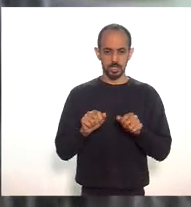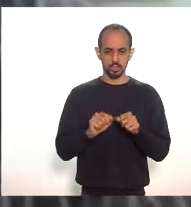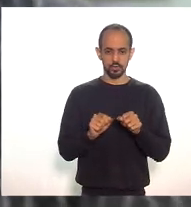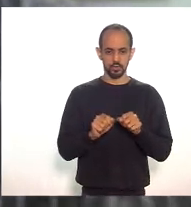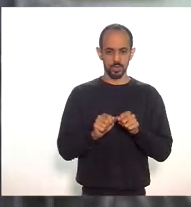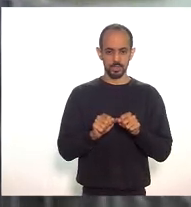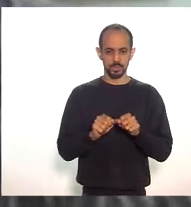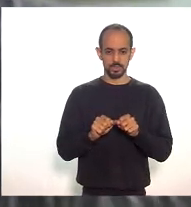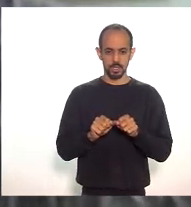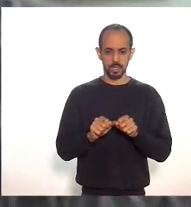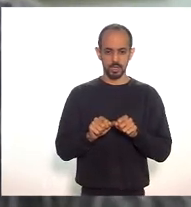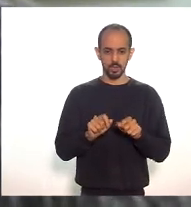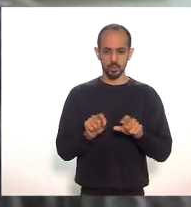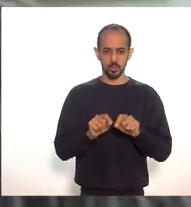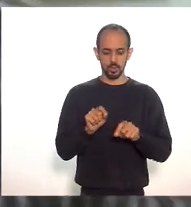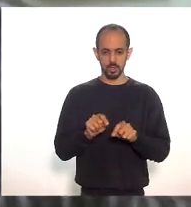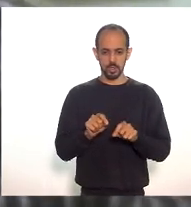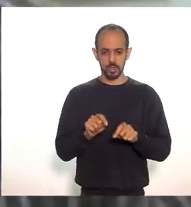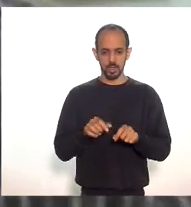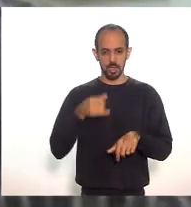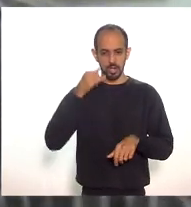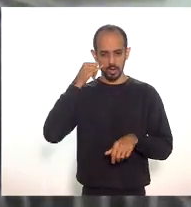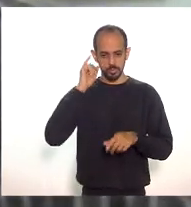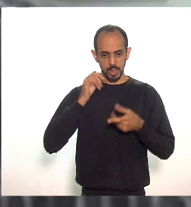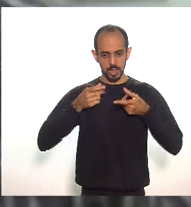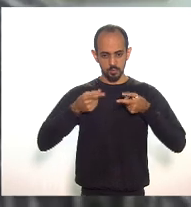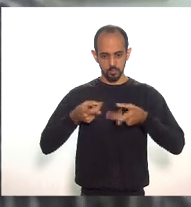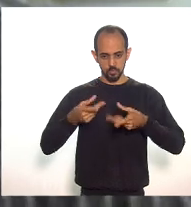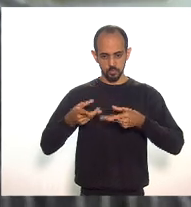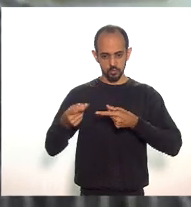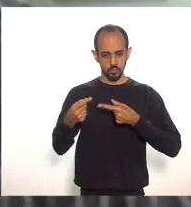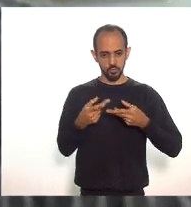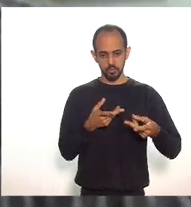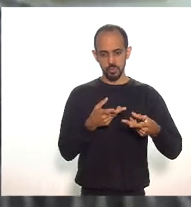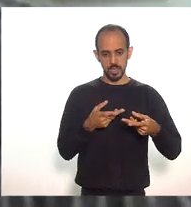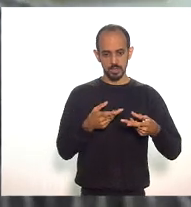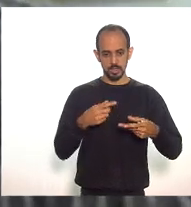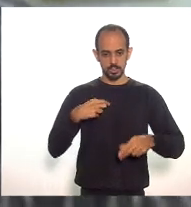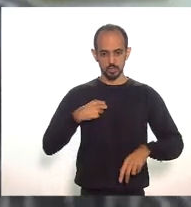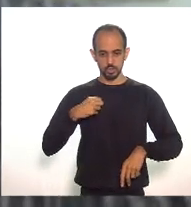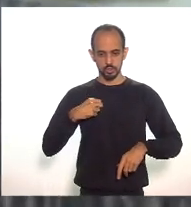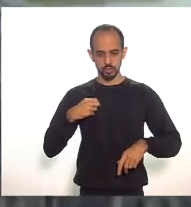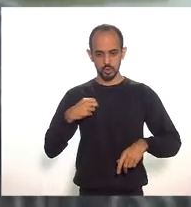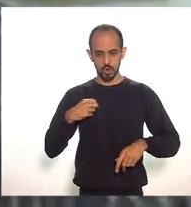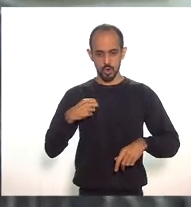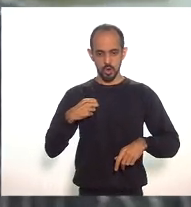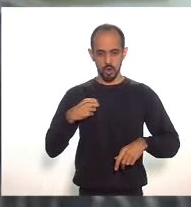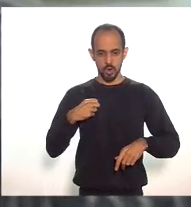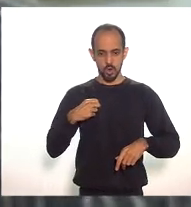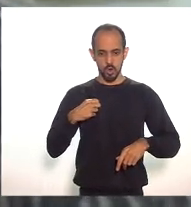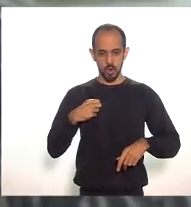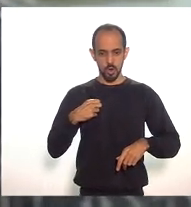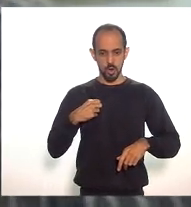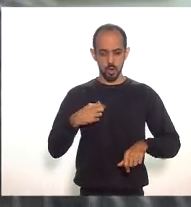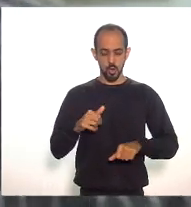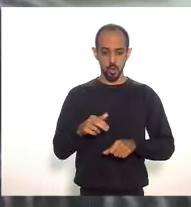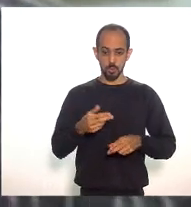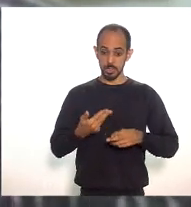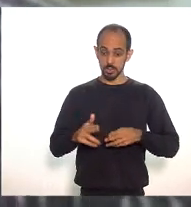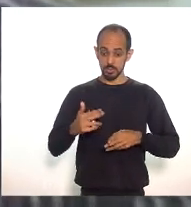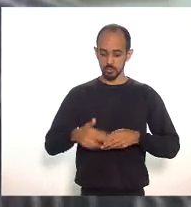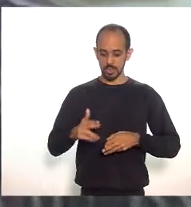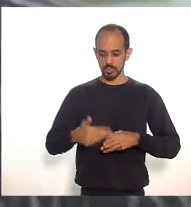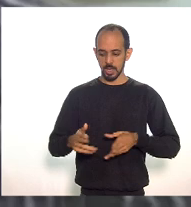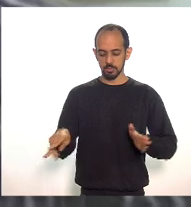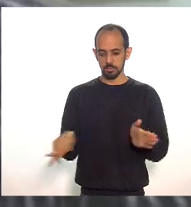inibir a venda dos uniformes tão fraco e uniforme diverso debilidade